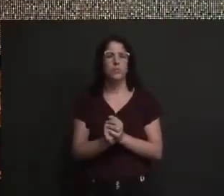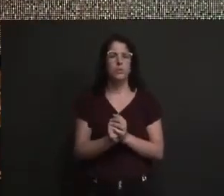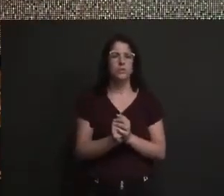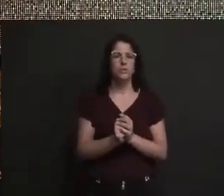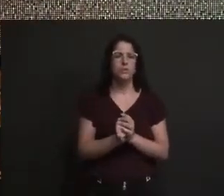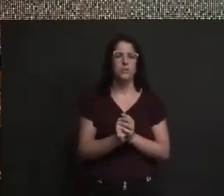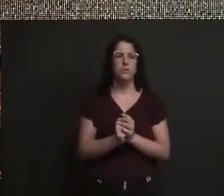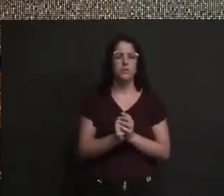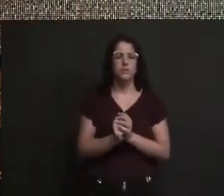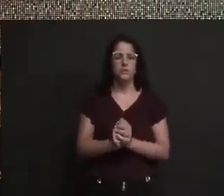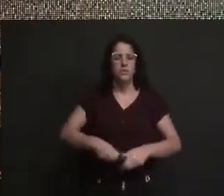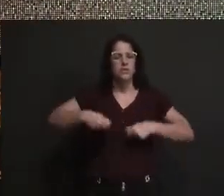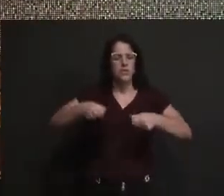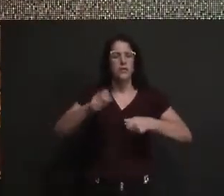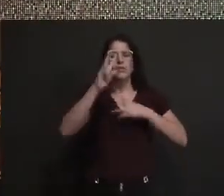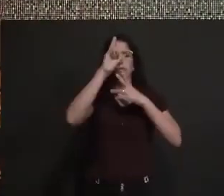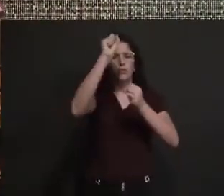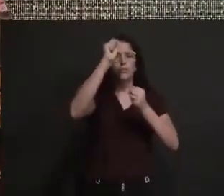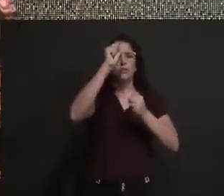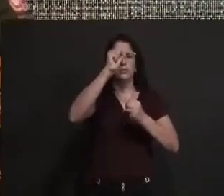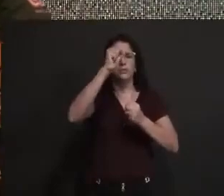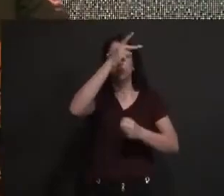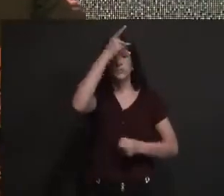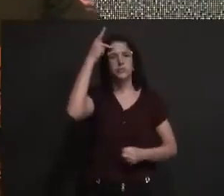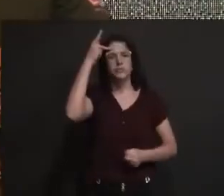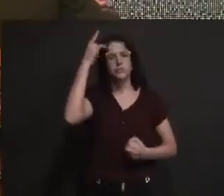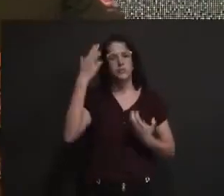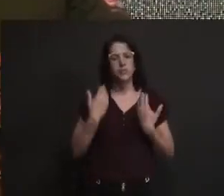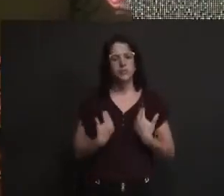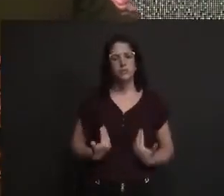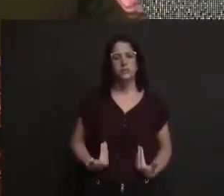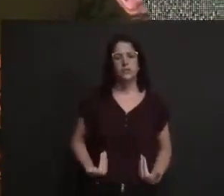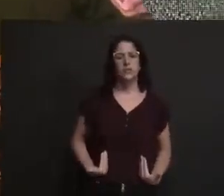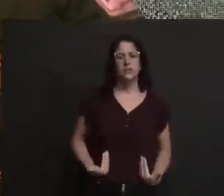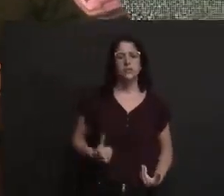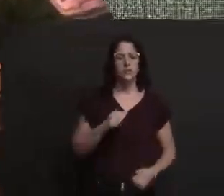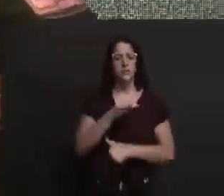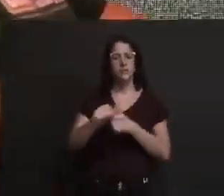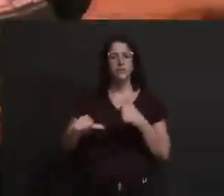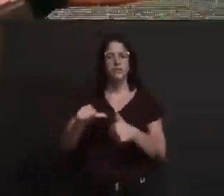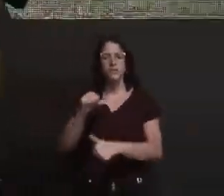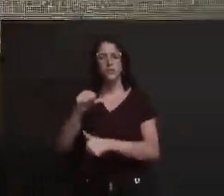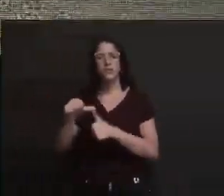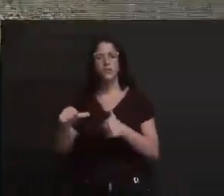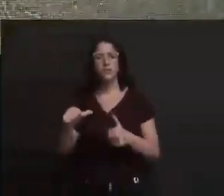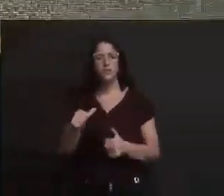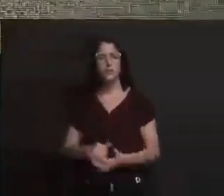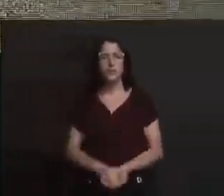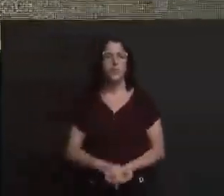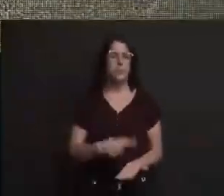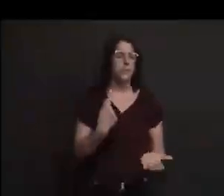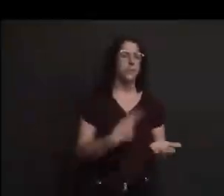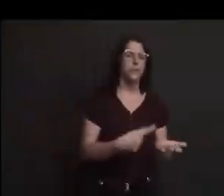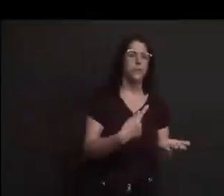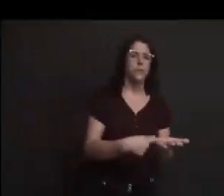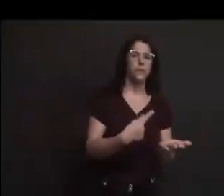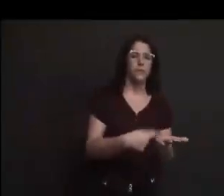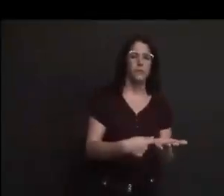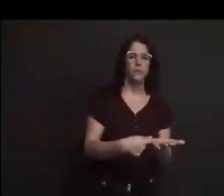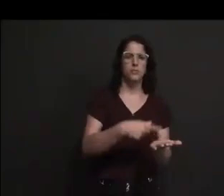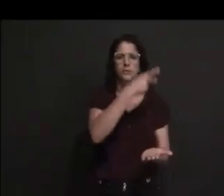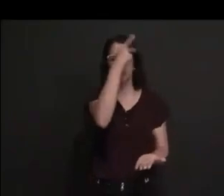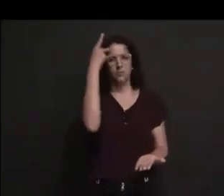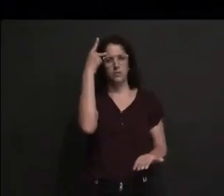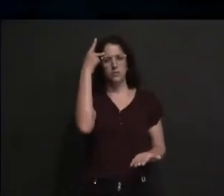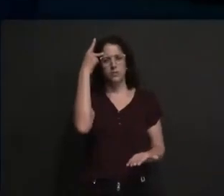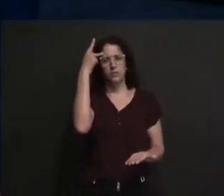estão cansados. Restaura. Restaura, Pai, os compromissos daqueles que quebraram os compromissos